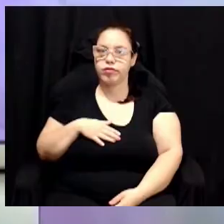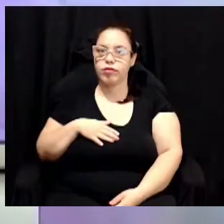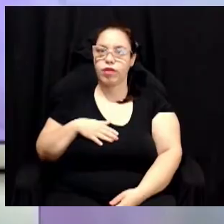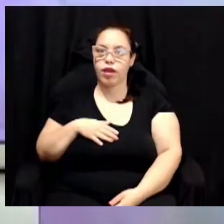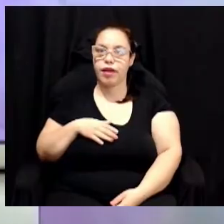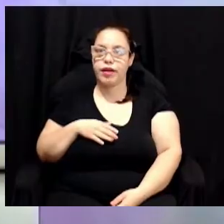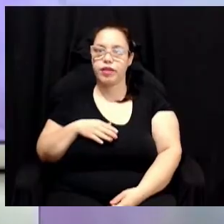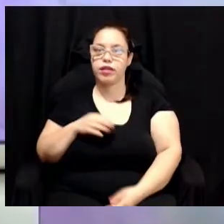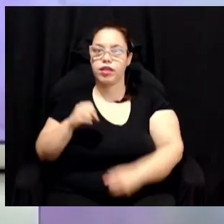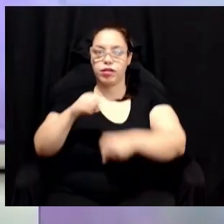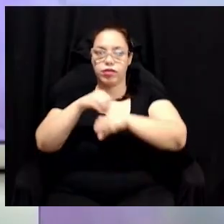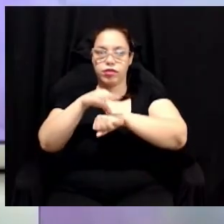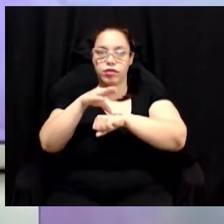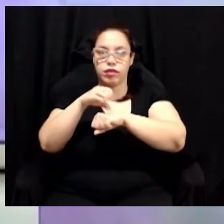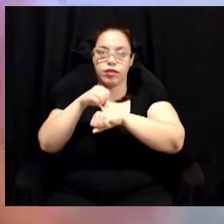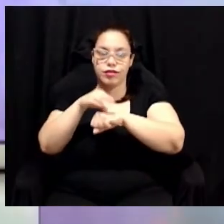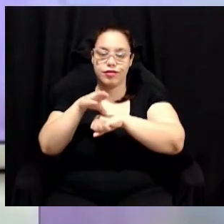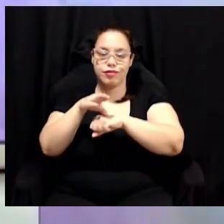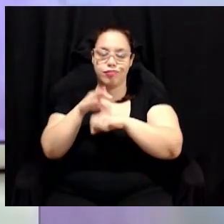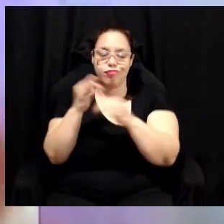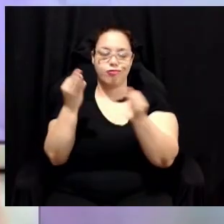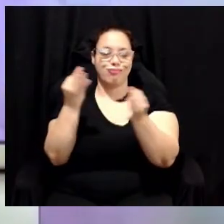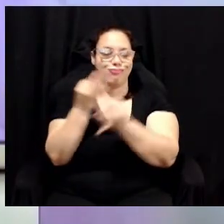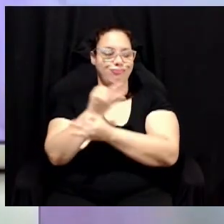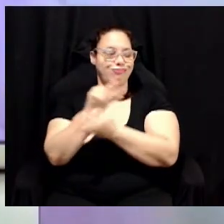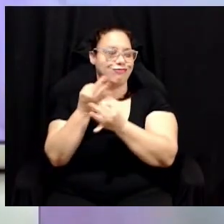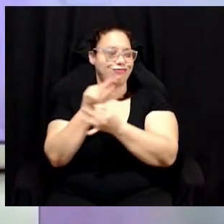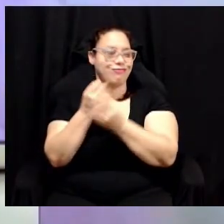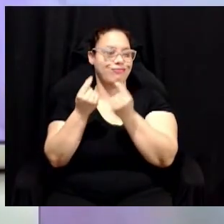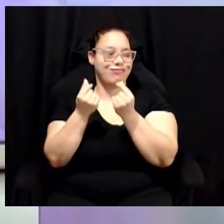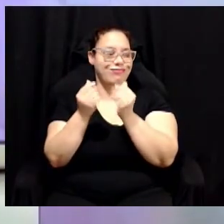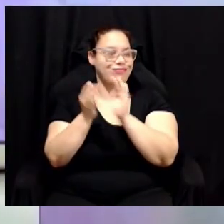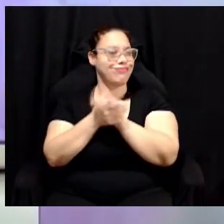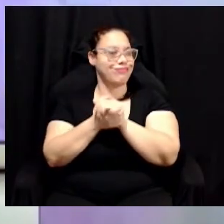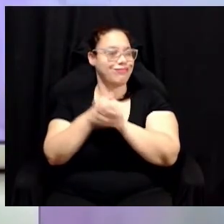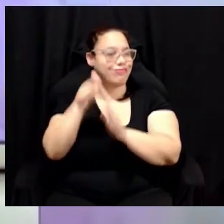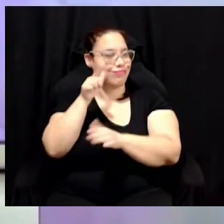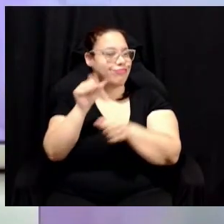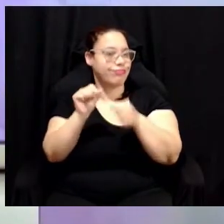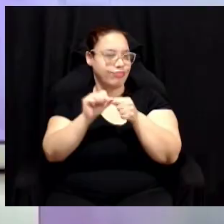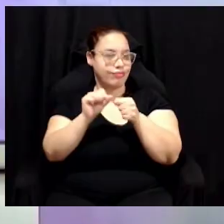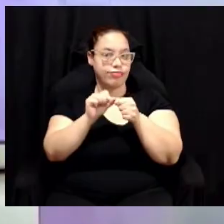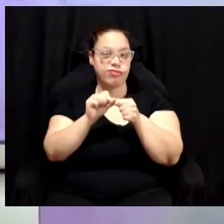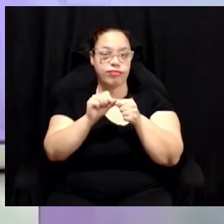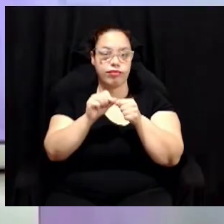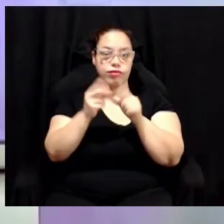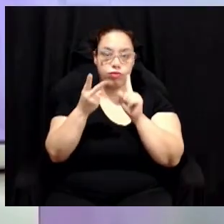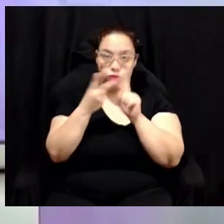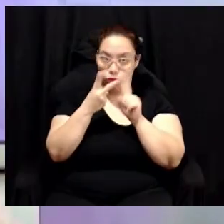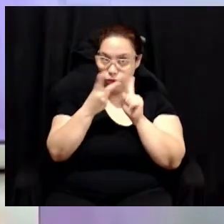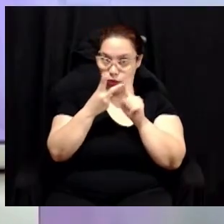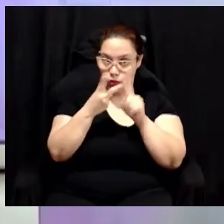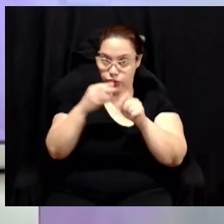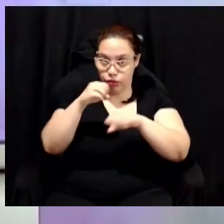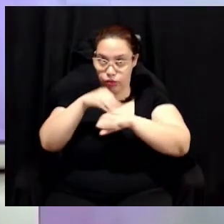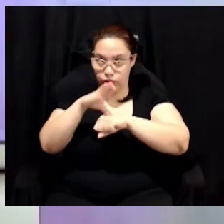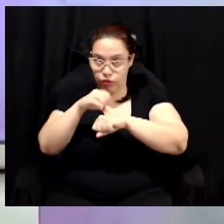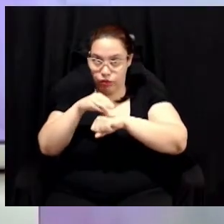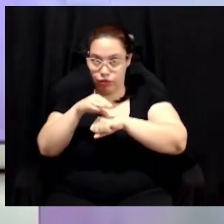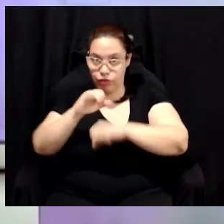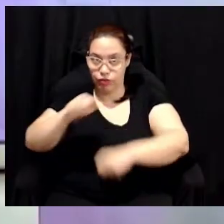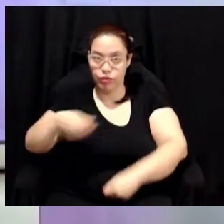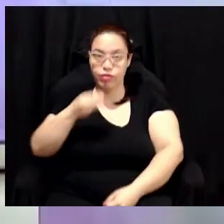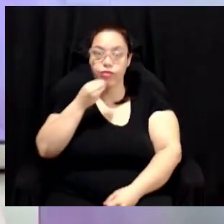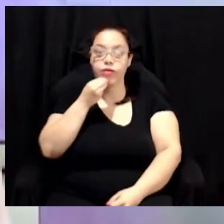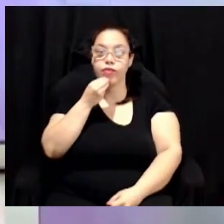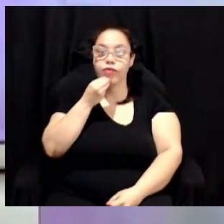chá. Essa é uma dica que é incrível, baratinha e todo mundo consegue fazer. A segunda dica, já vou aproveitar